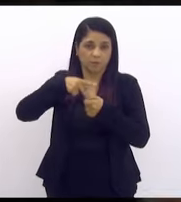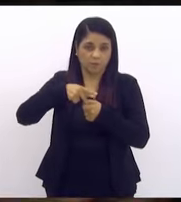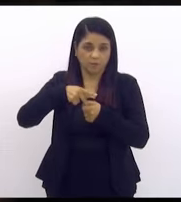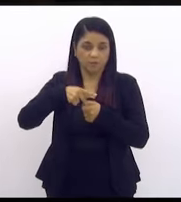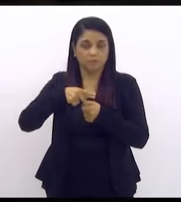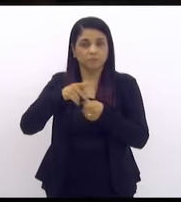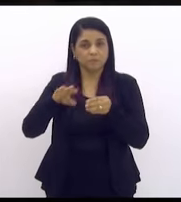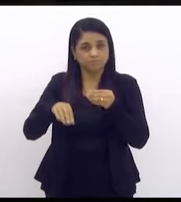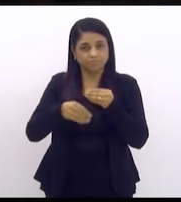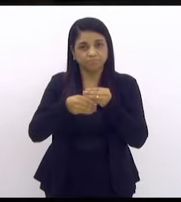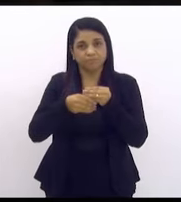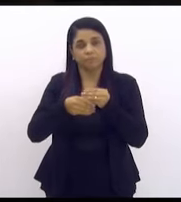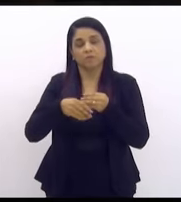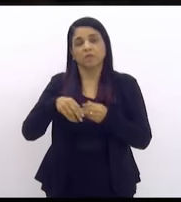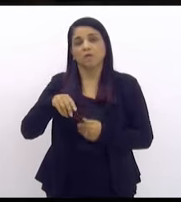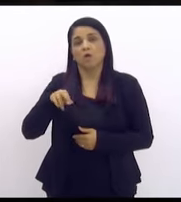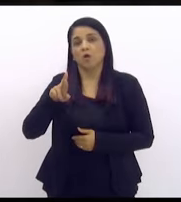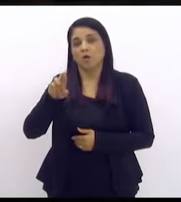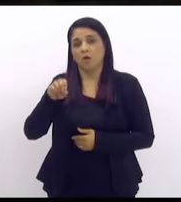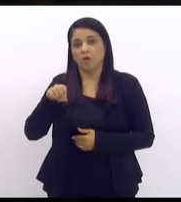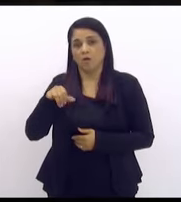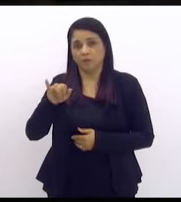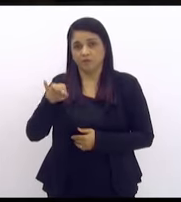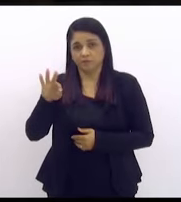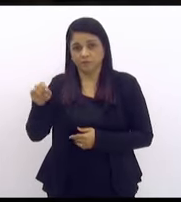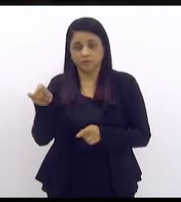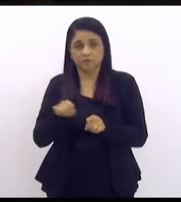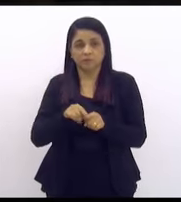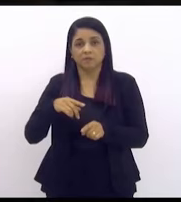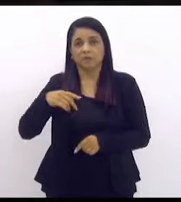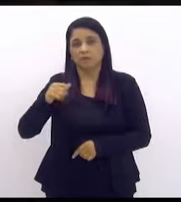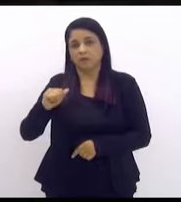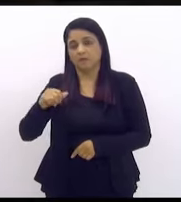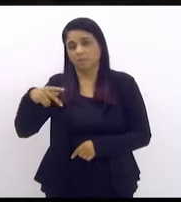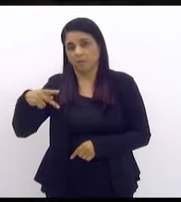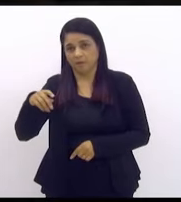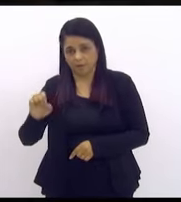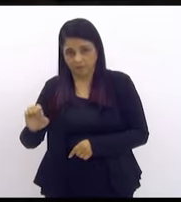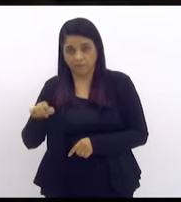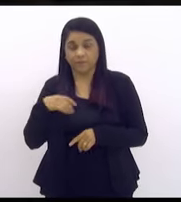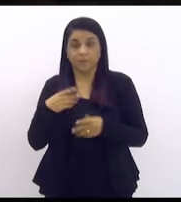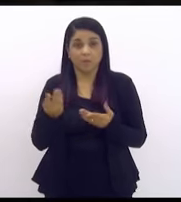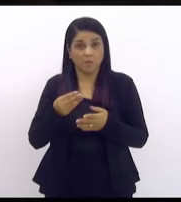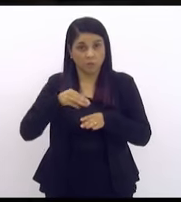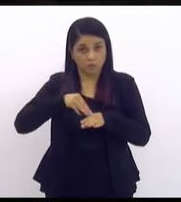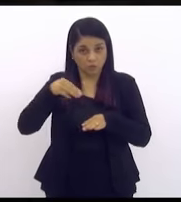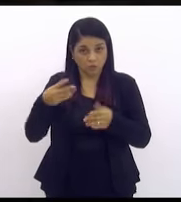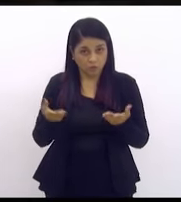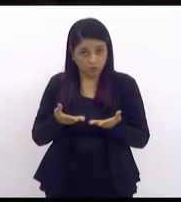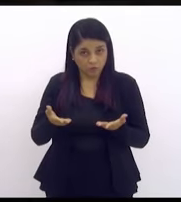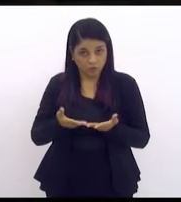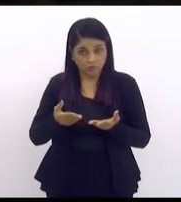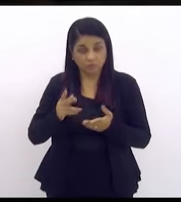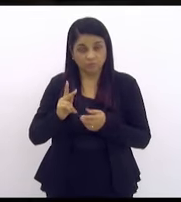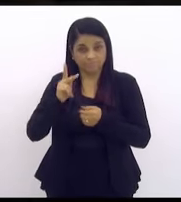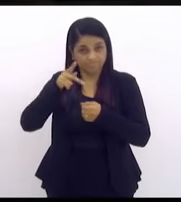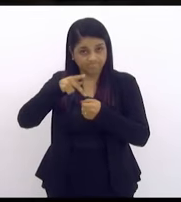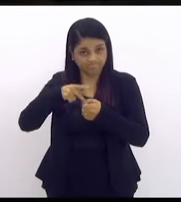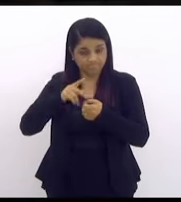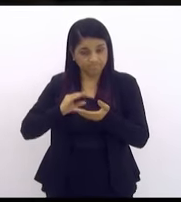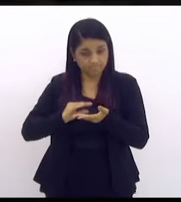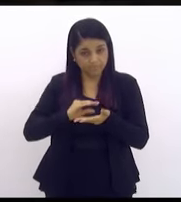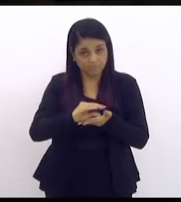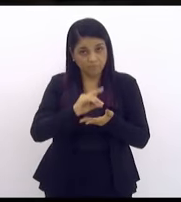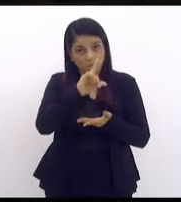PE. Porque a metodologia de hoje faz com que a Petrobras repasse recursos